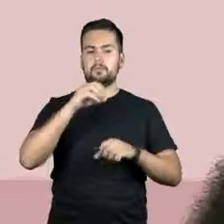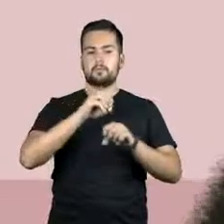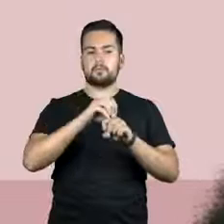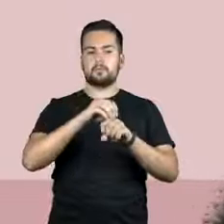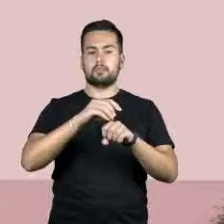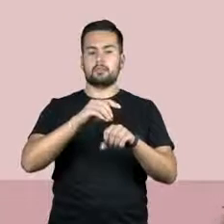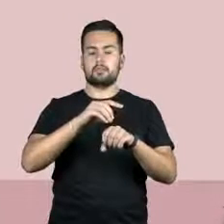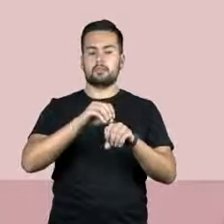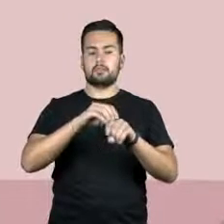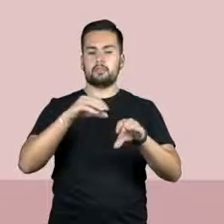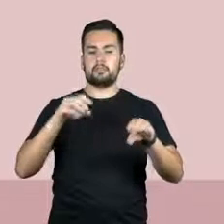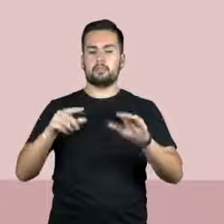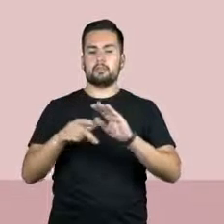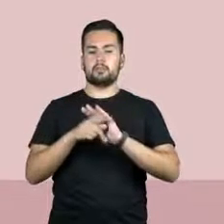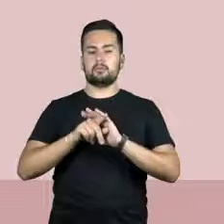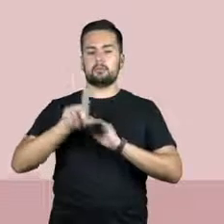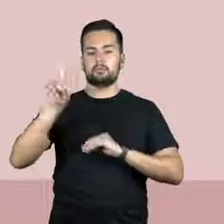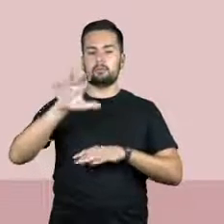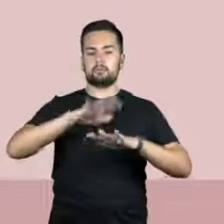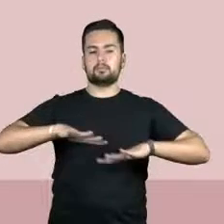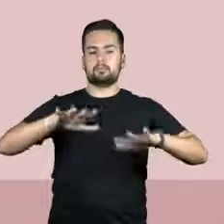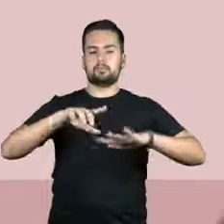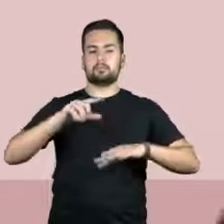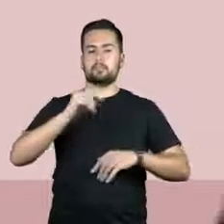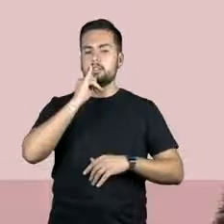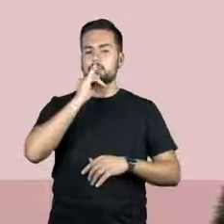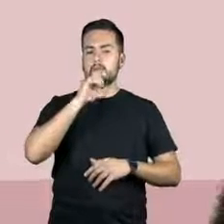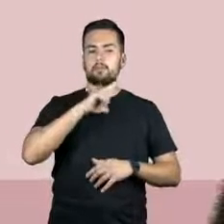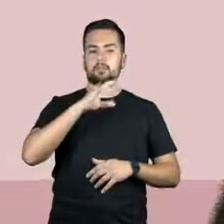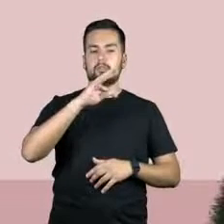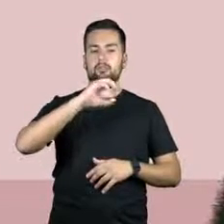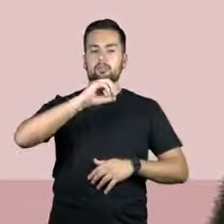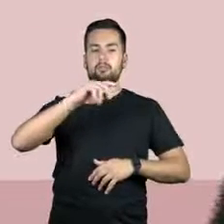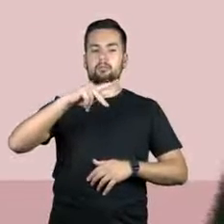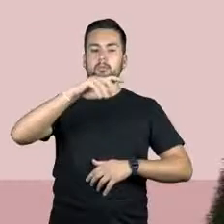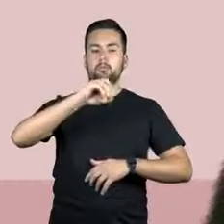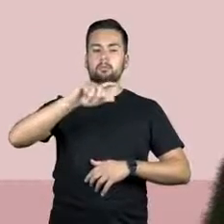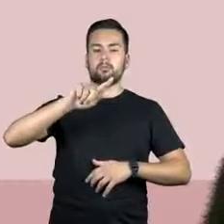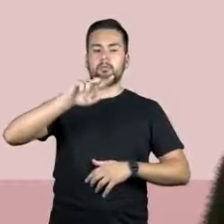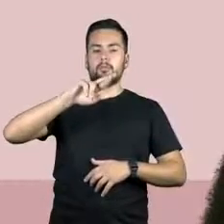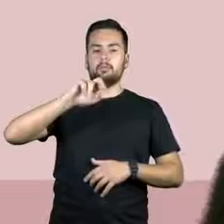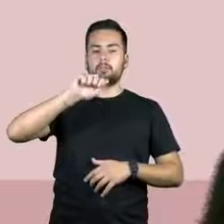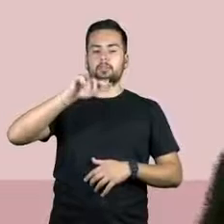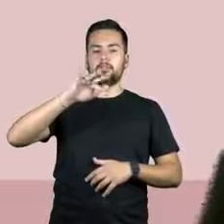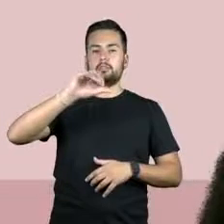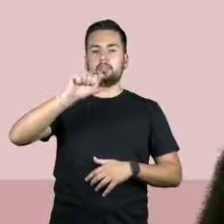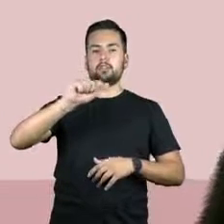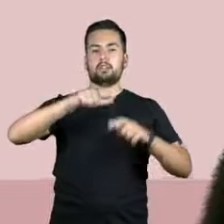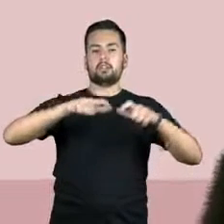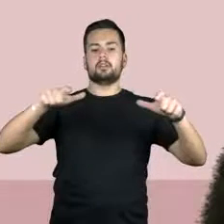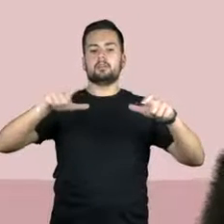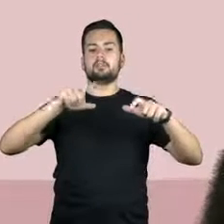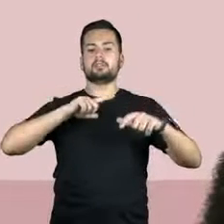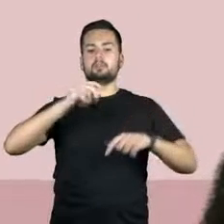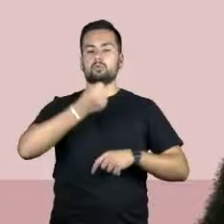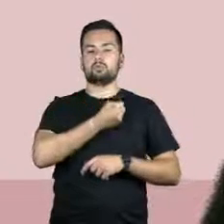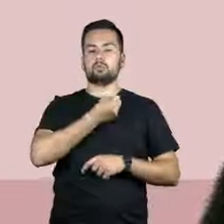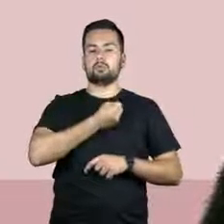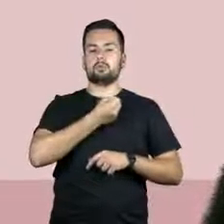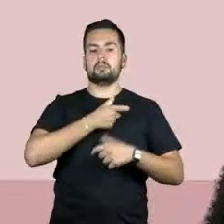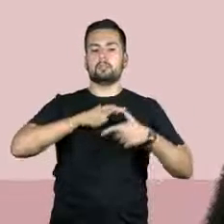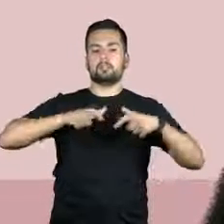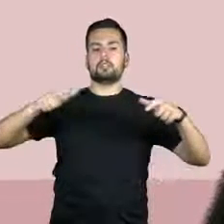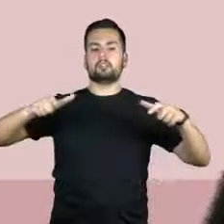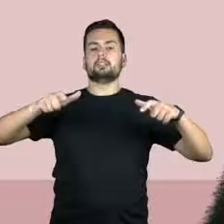nesse exemplo, eu tenho aqui uma topografia muito ampla, e o número de sondagens aqui, que embora seja grande,